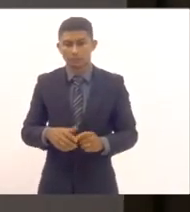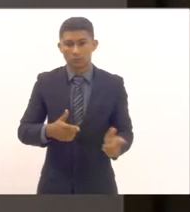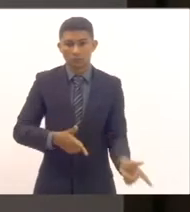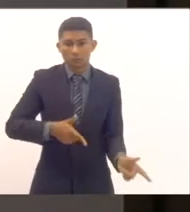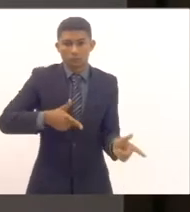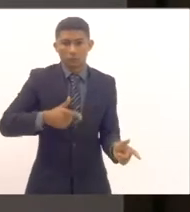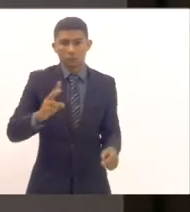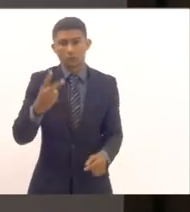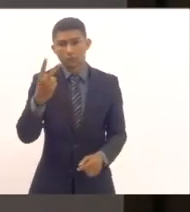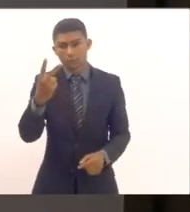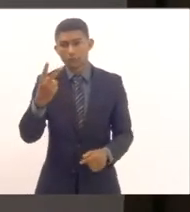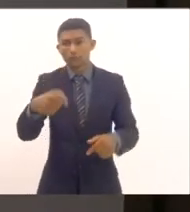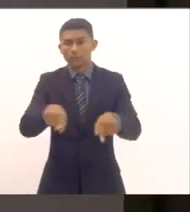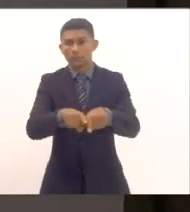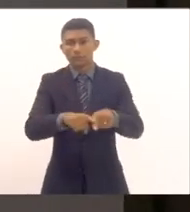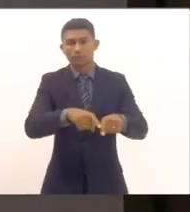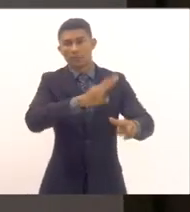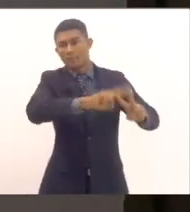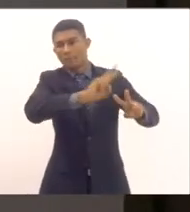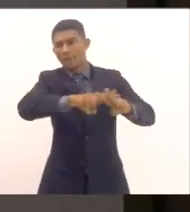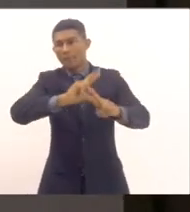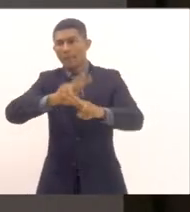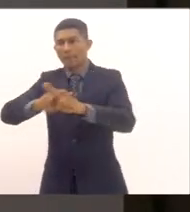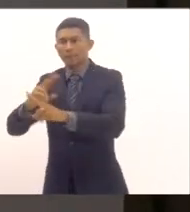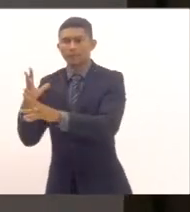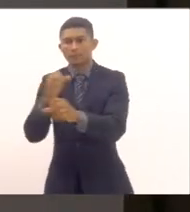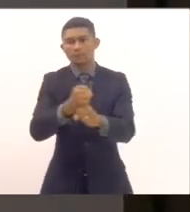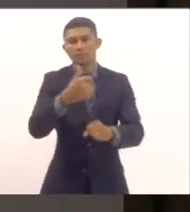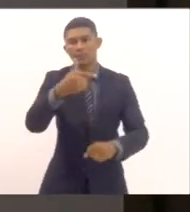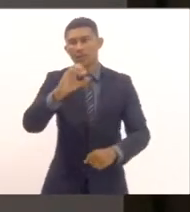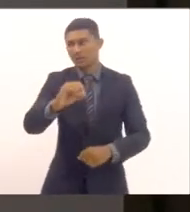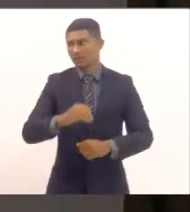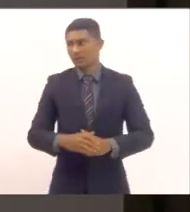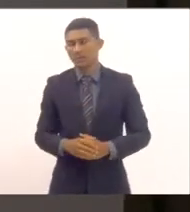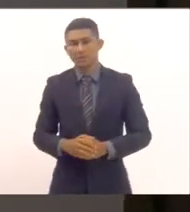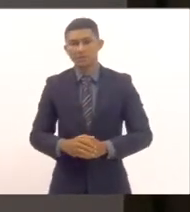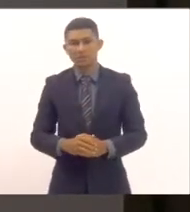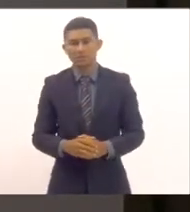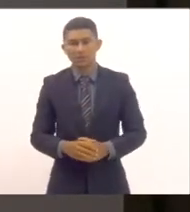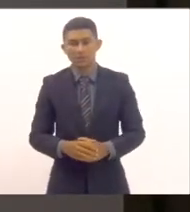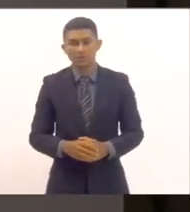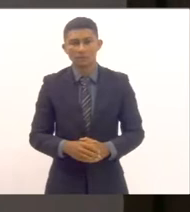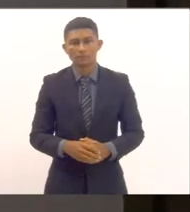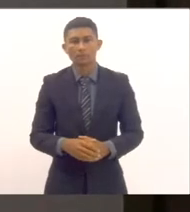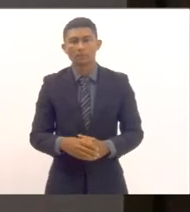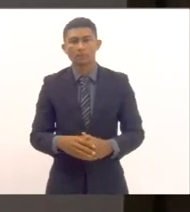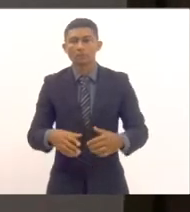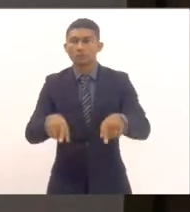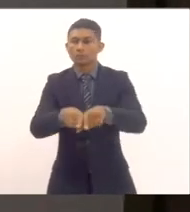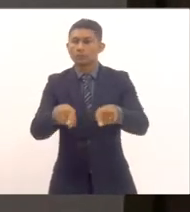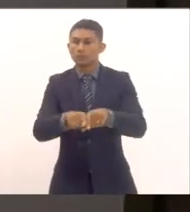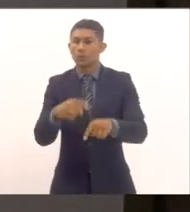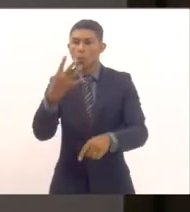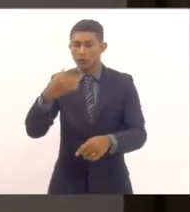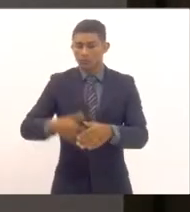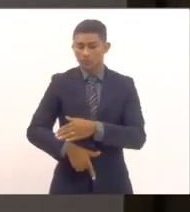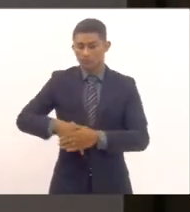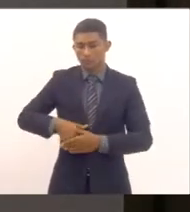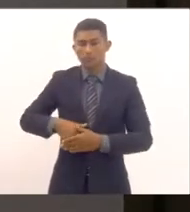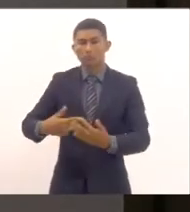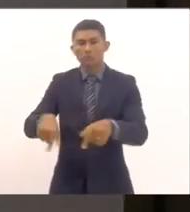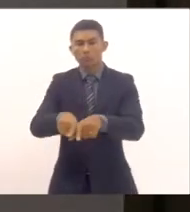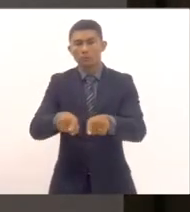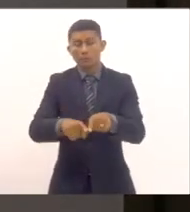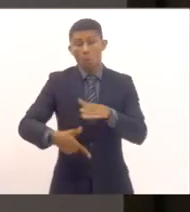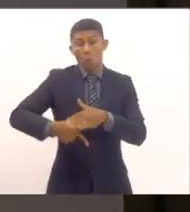fuzis 20 preto Espero que desses 20 presos 88 são dois apeferr quatro pistolas 4